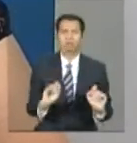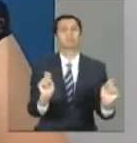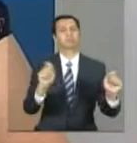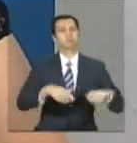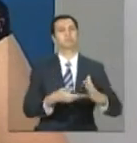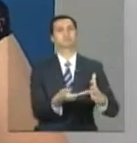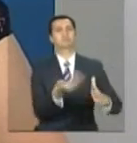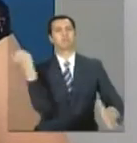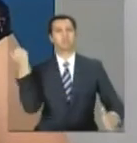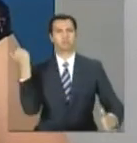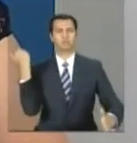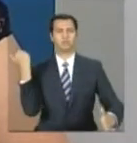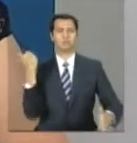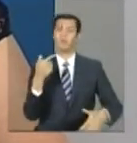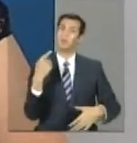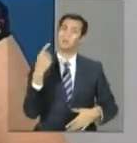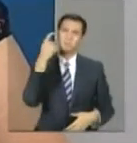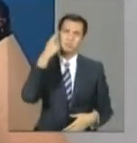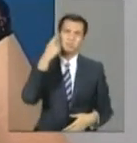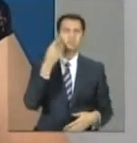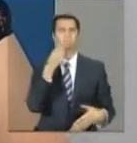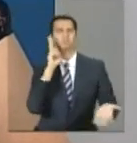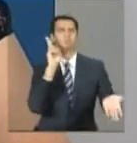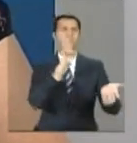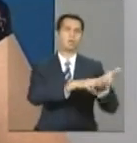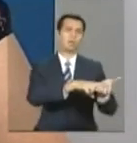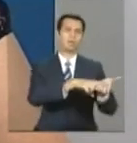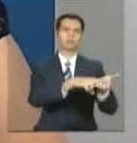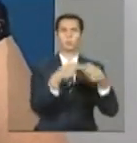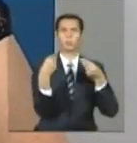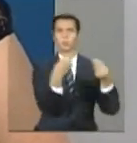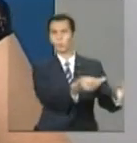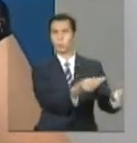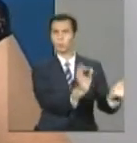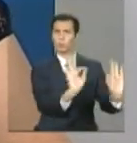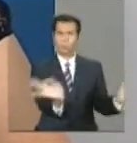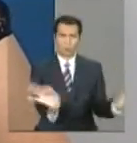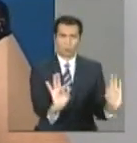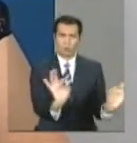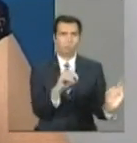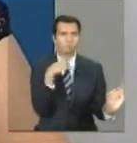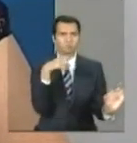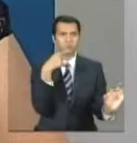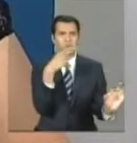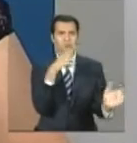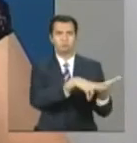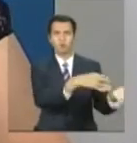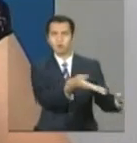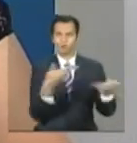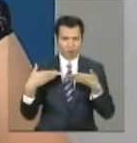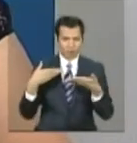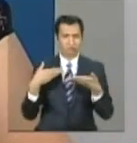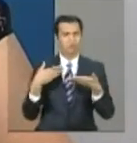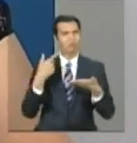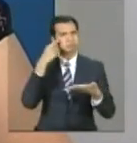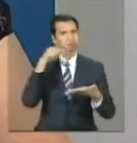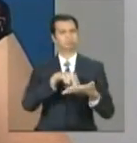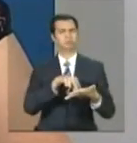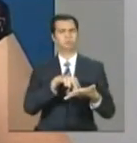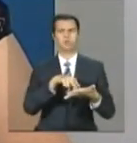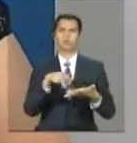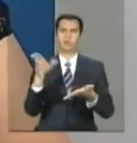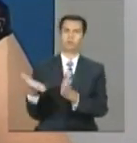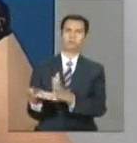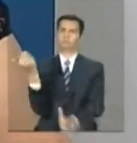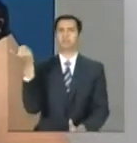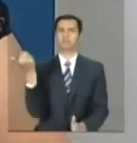Não é recomendável que ele faça essa exclusão somente com esse retorno dos Correios informando de que a família não